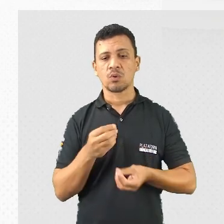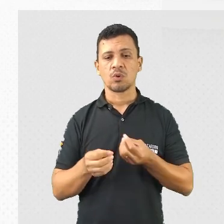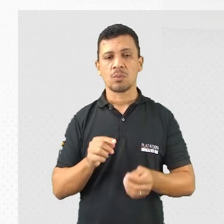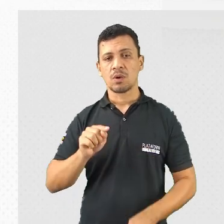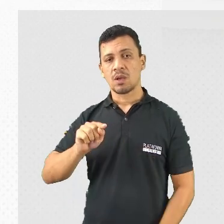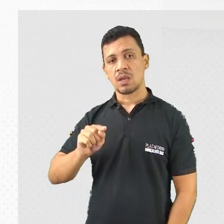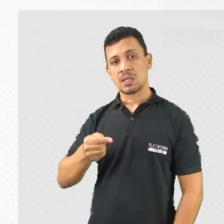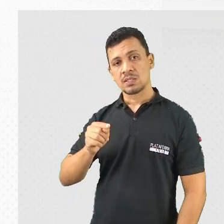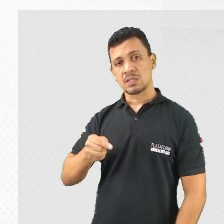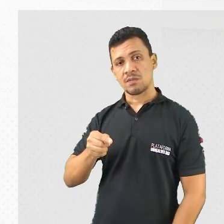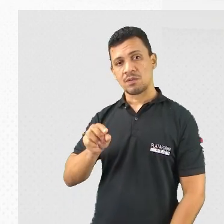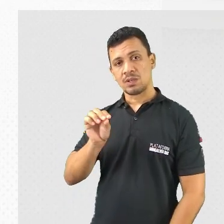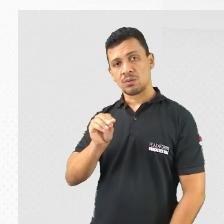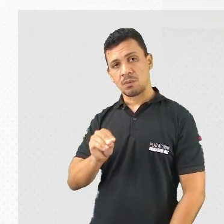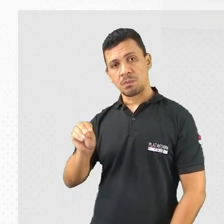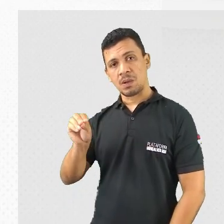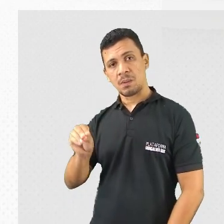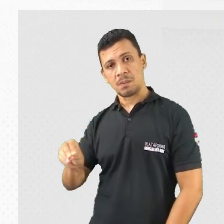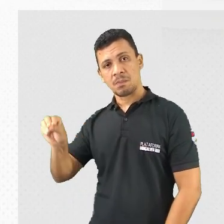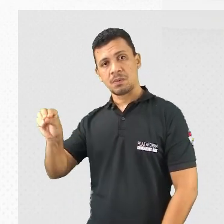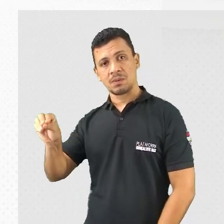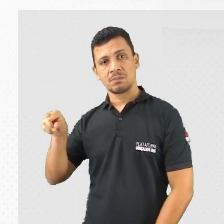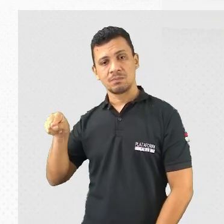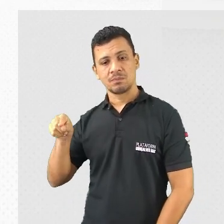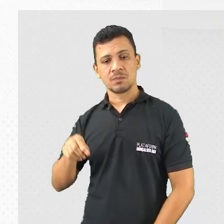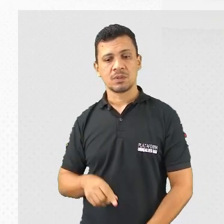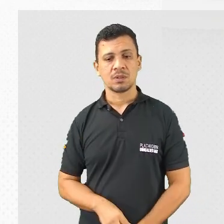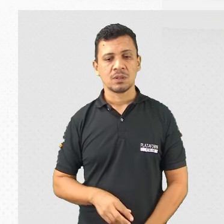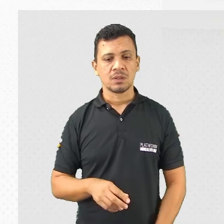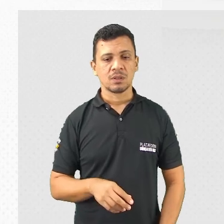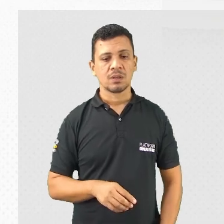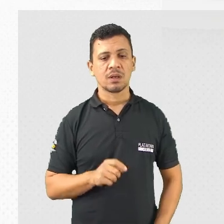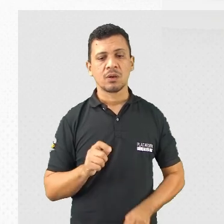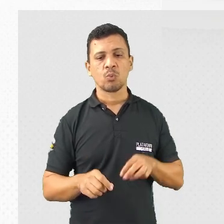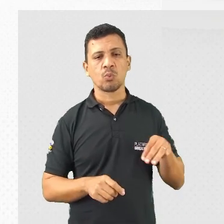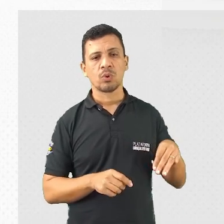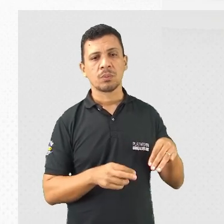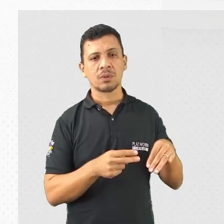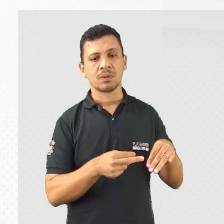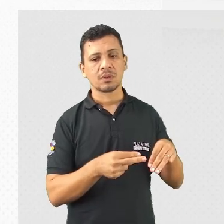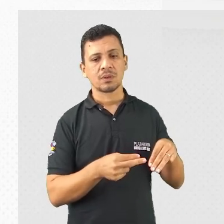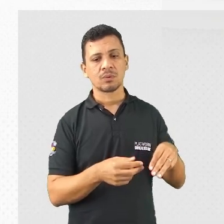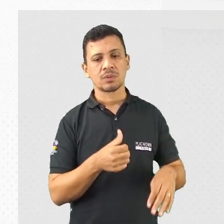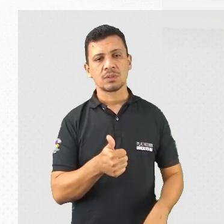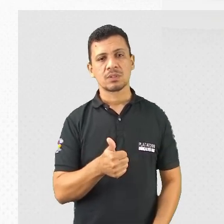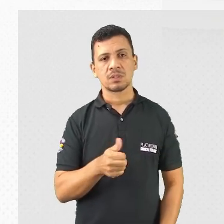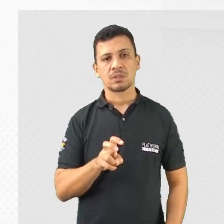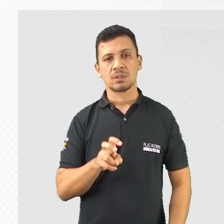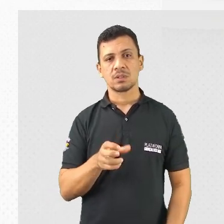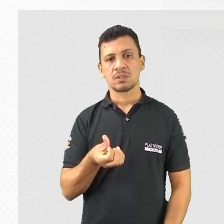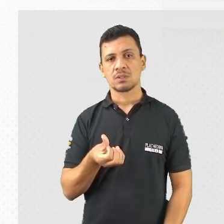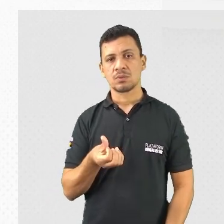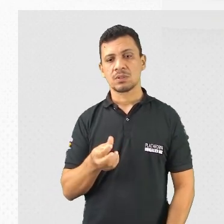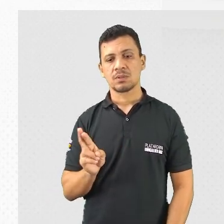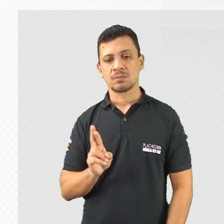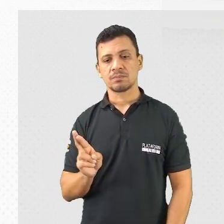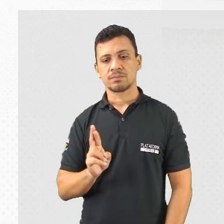vírgula 2 casas para a direita, né? Então você vai ter um montante aqui de R$